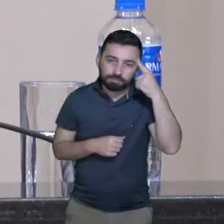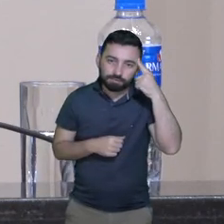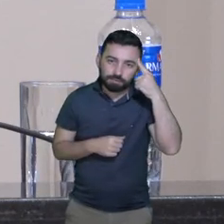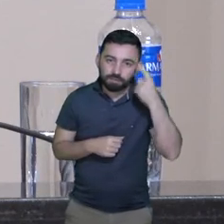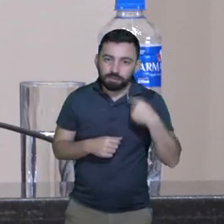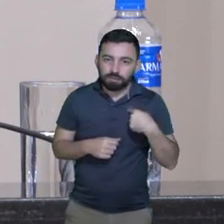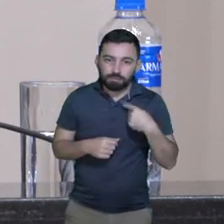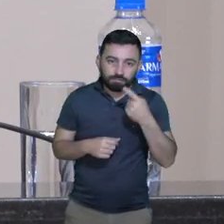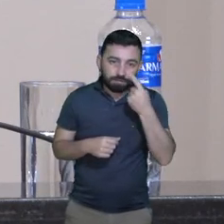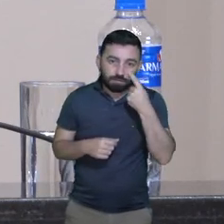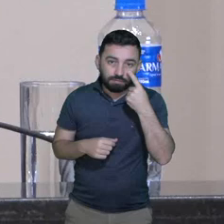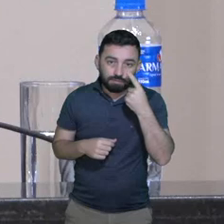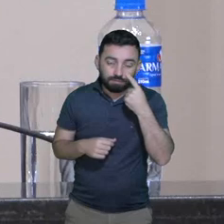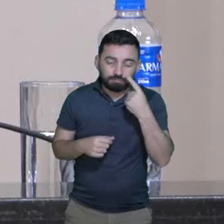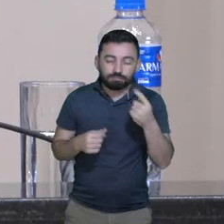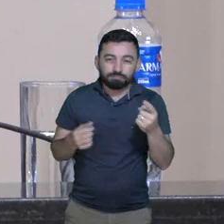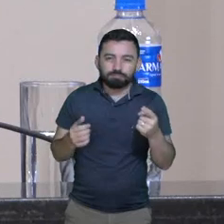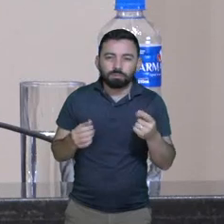aponto aqui